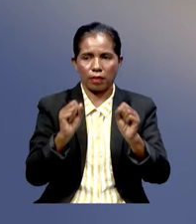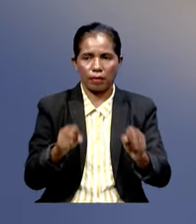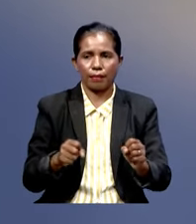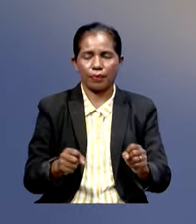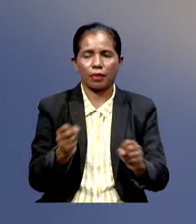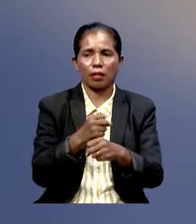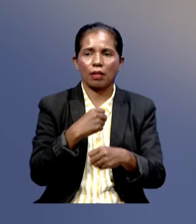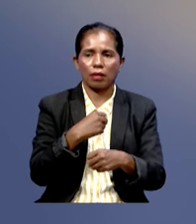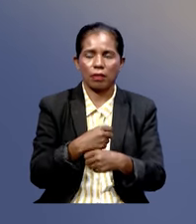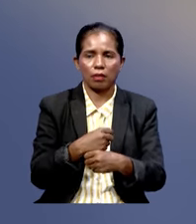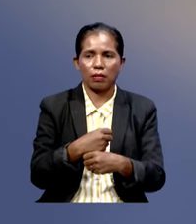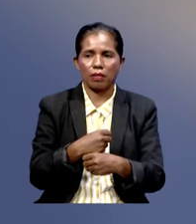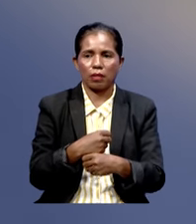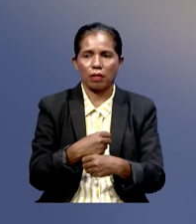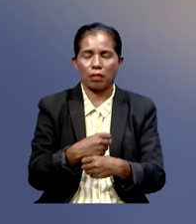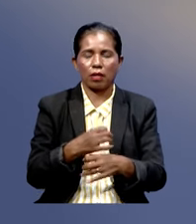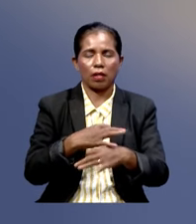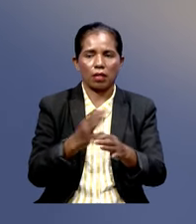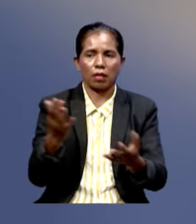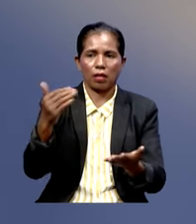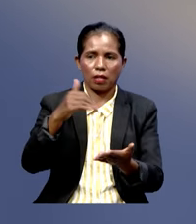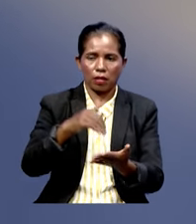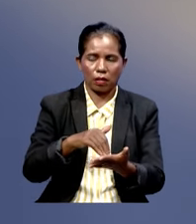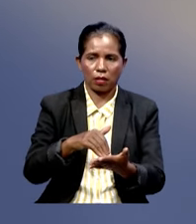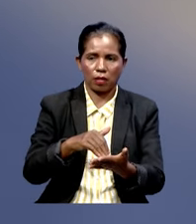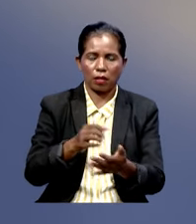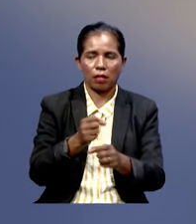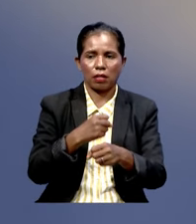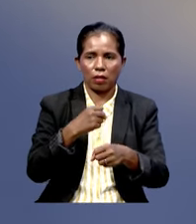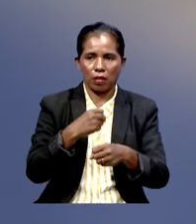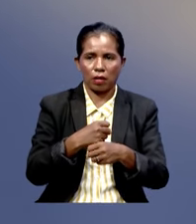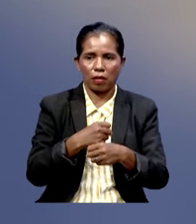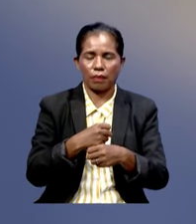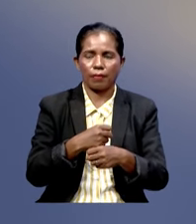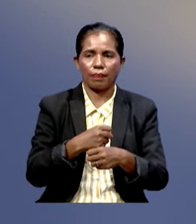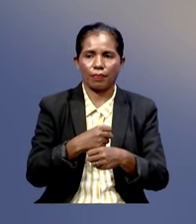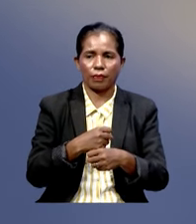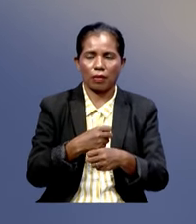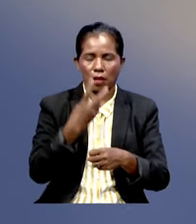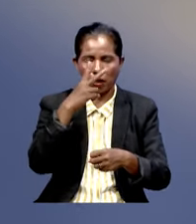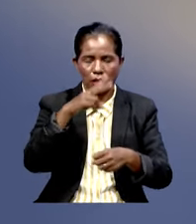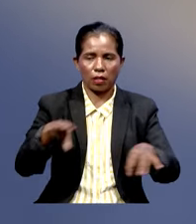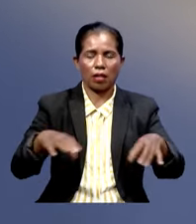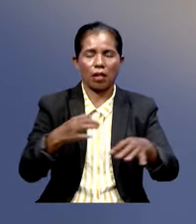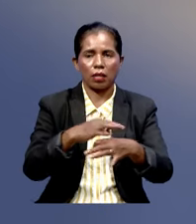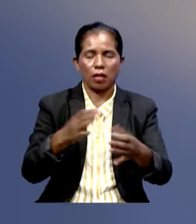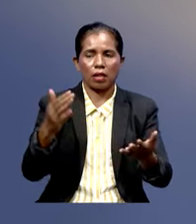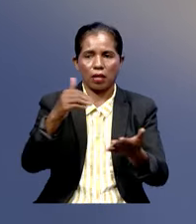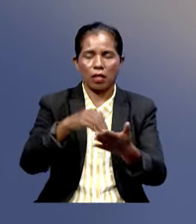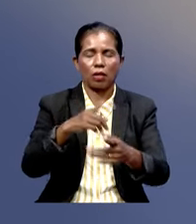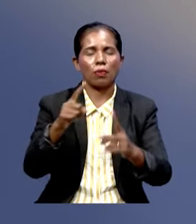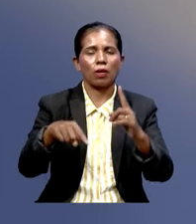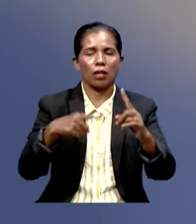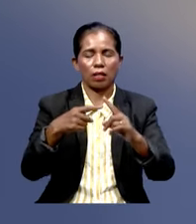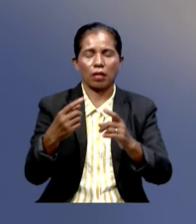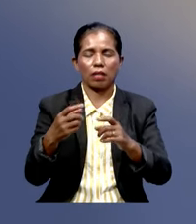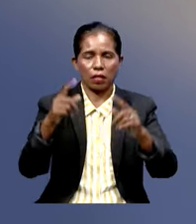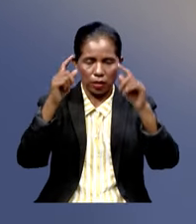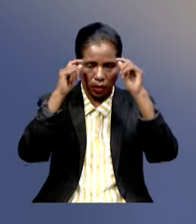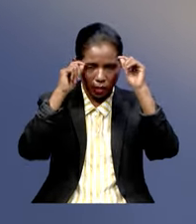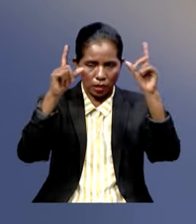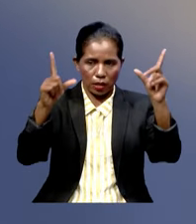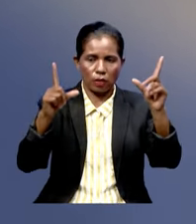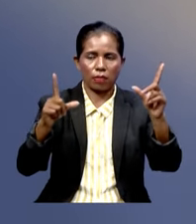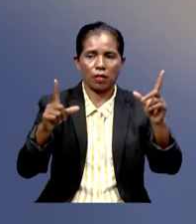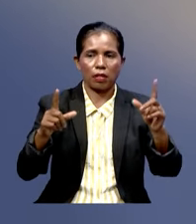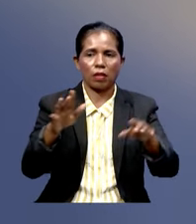halo reabilitação no halo mos recuperação quando o país ida incluir Timor-Leste